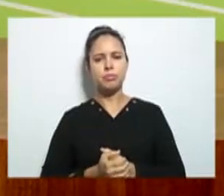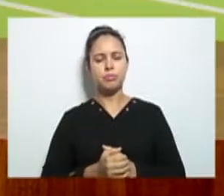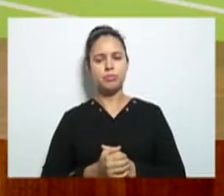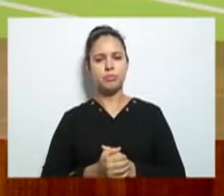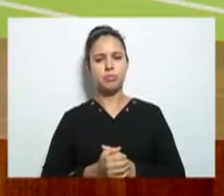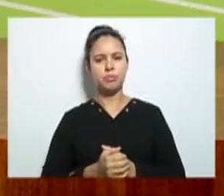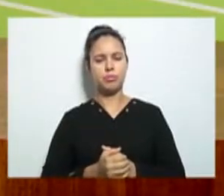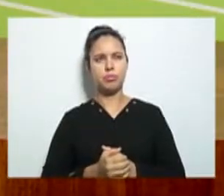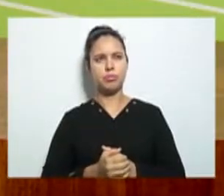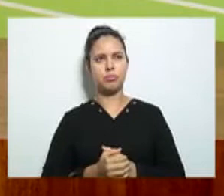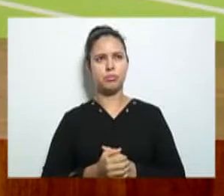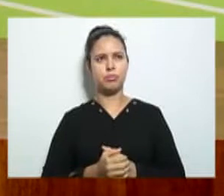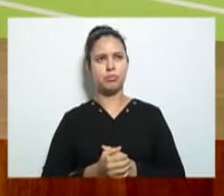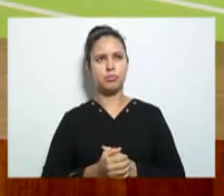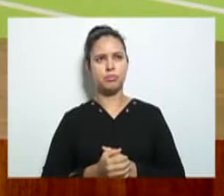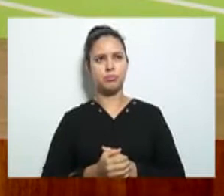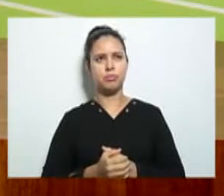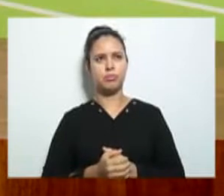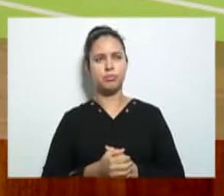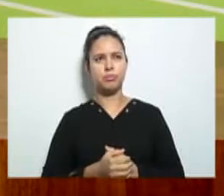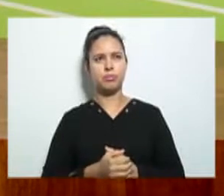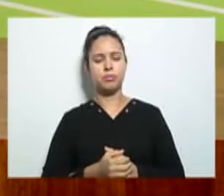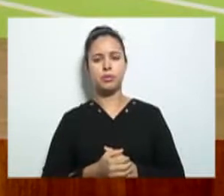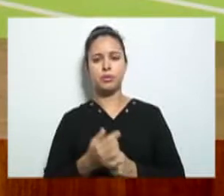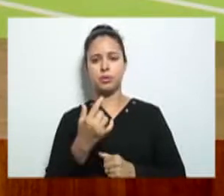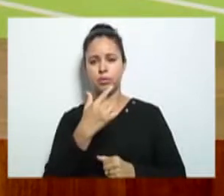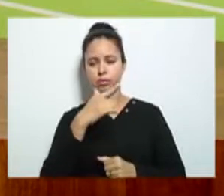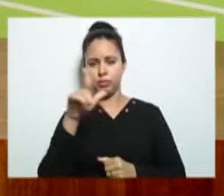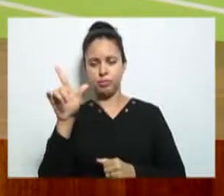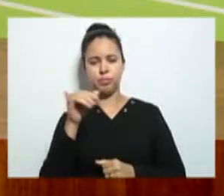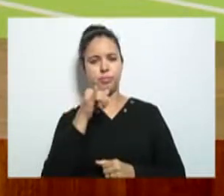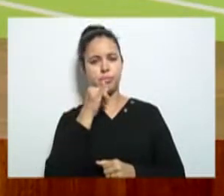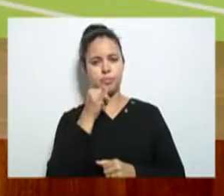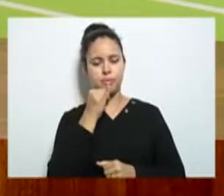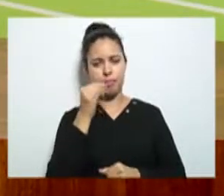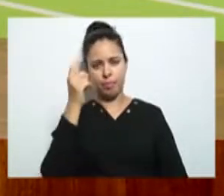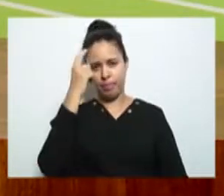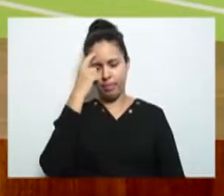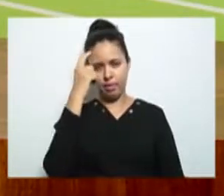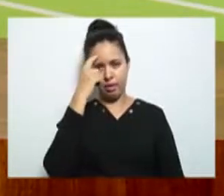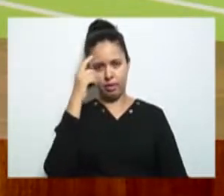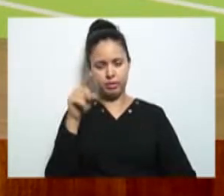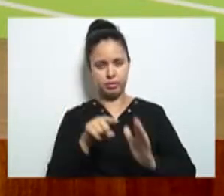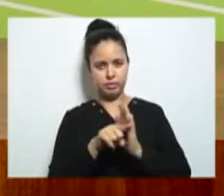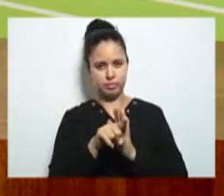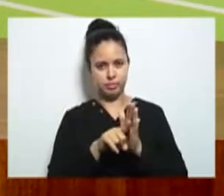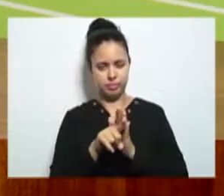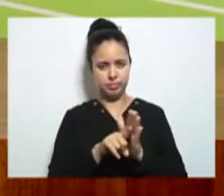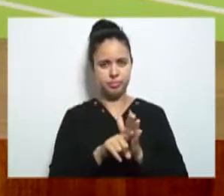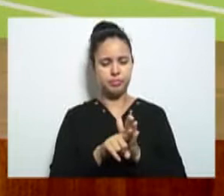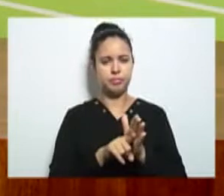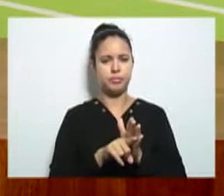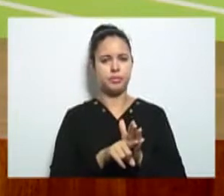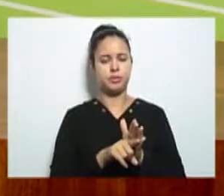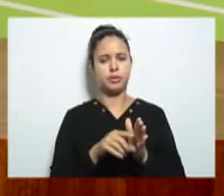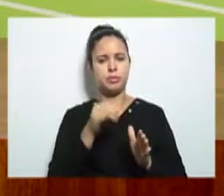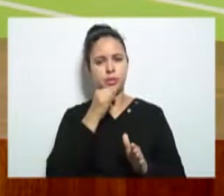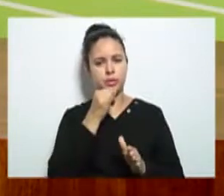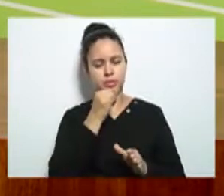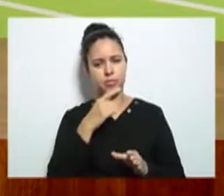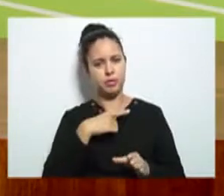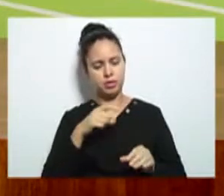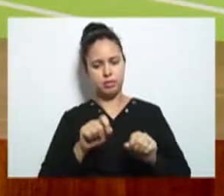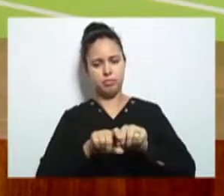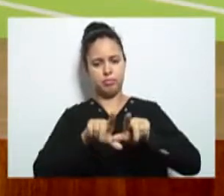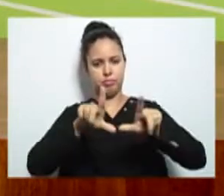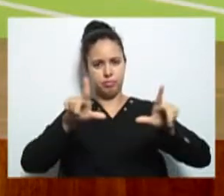é aí mesmo, esse slide da etapa mesmo, do processamento, professor. Então, vamos pensar em uma pesquisa que a gente vai realizar na internet. Tem lá o navegador de